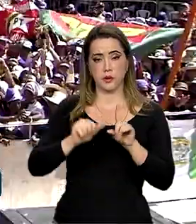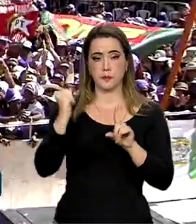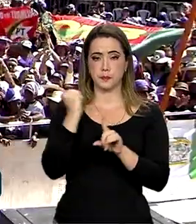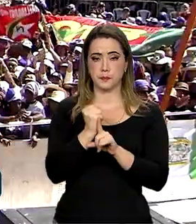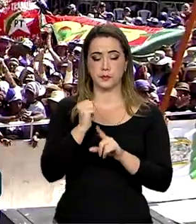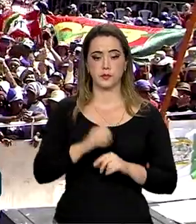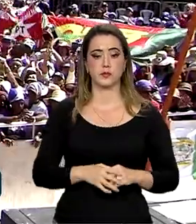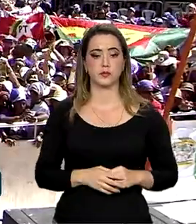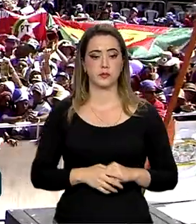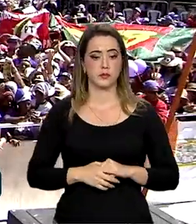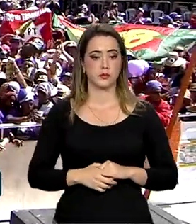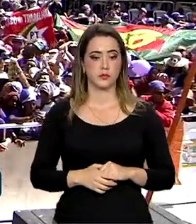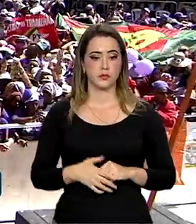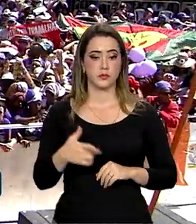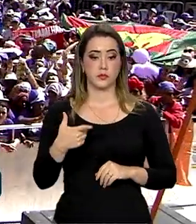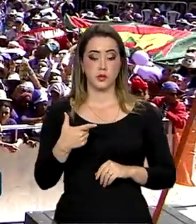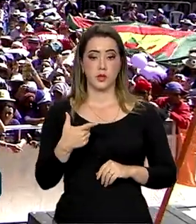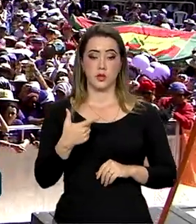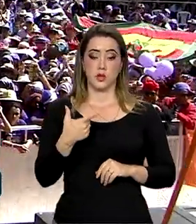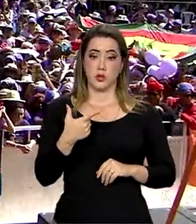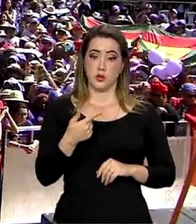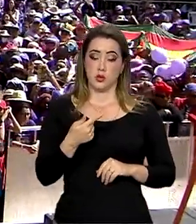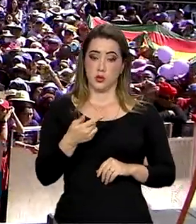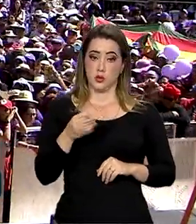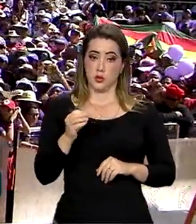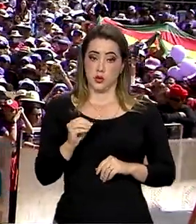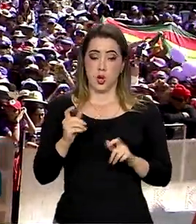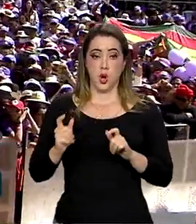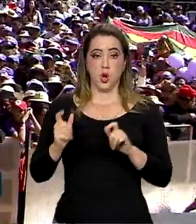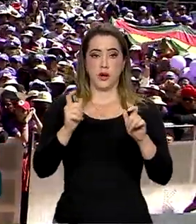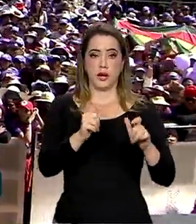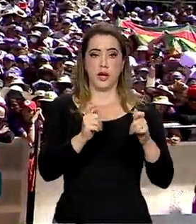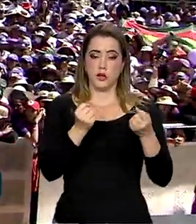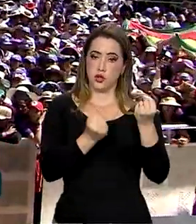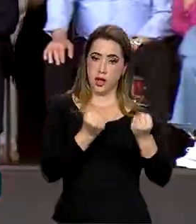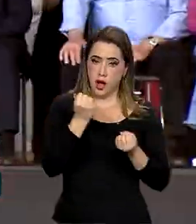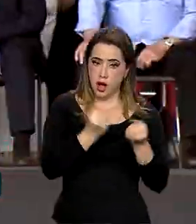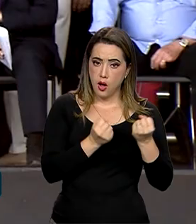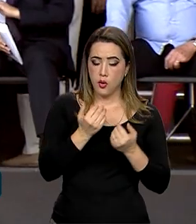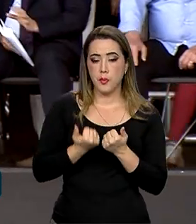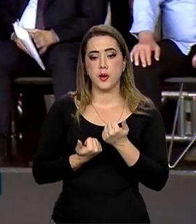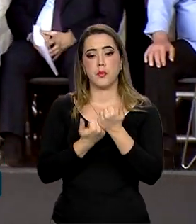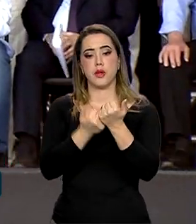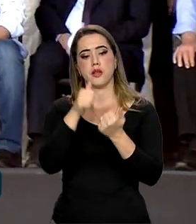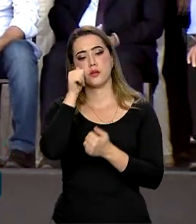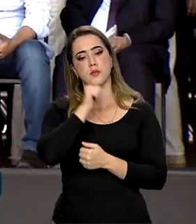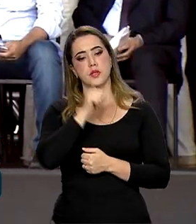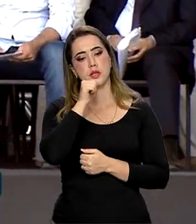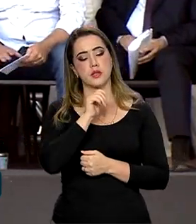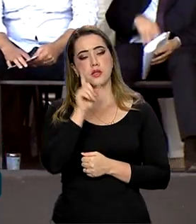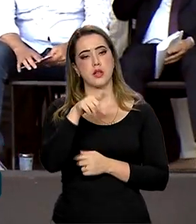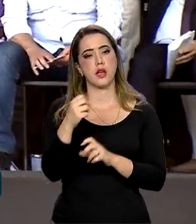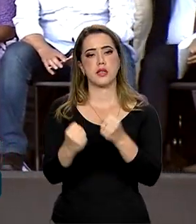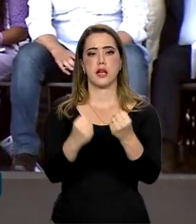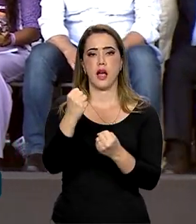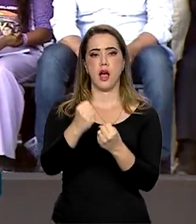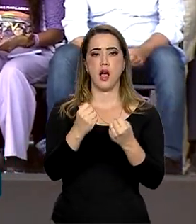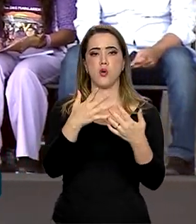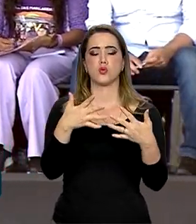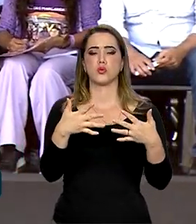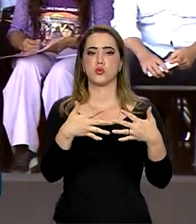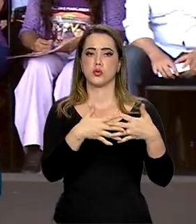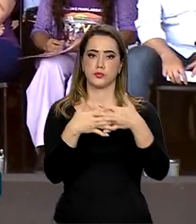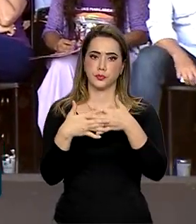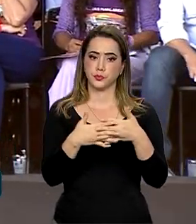Feminicídios. 270 unidades móveis para atender as mulheres vão ser carros, vans, carros